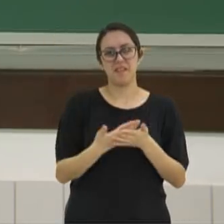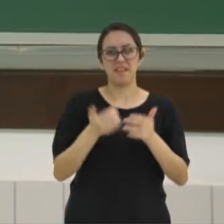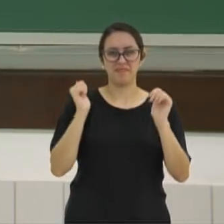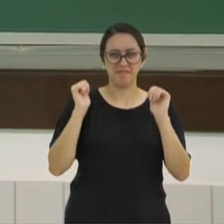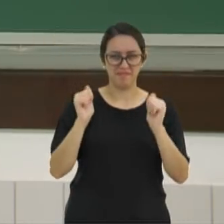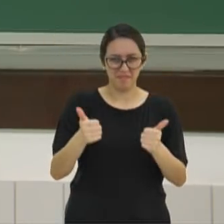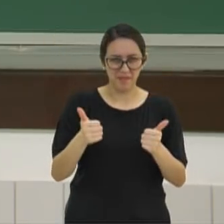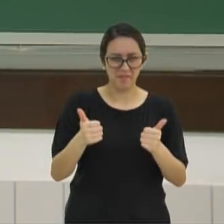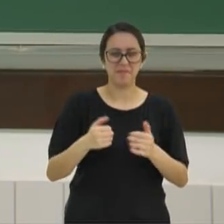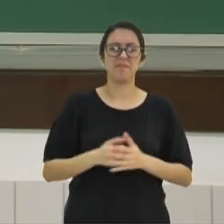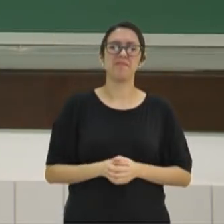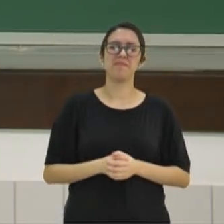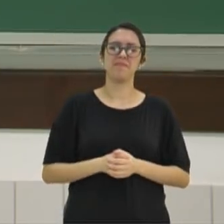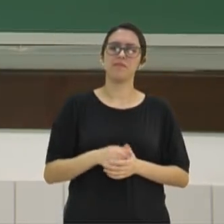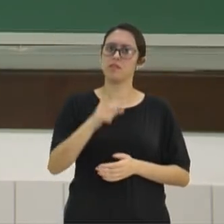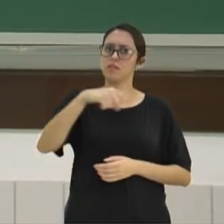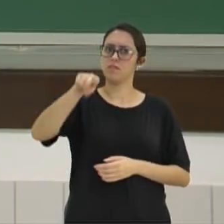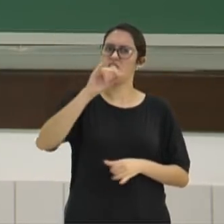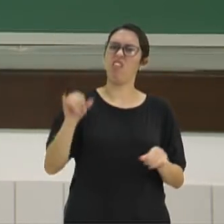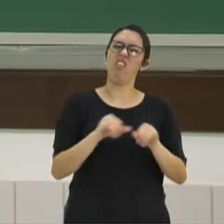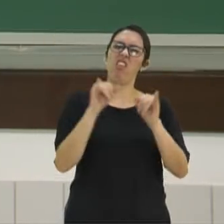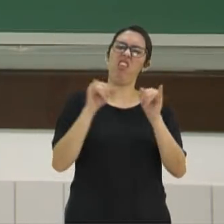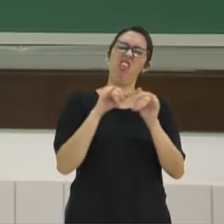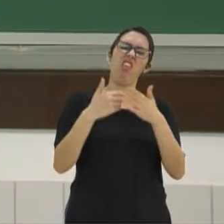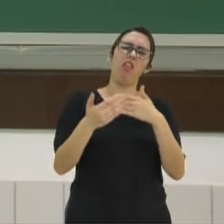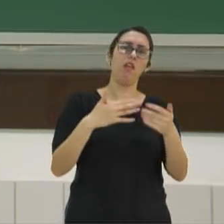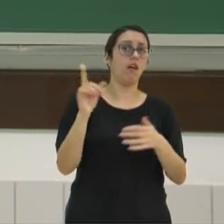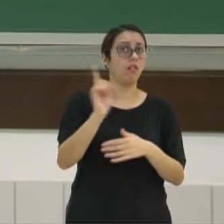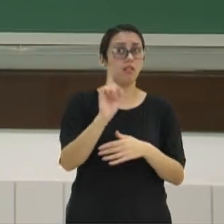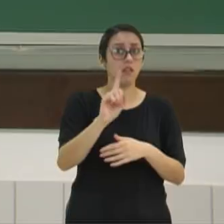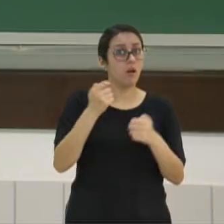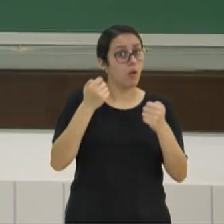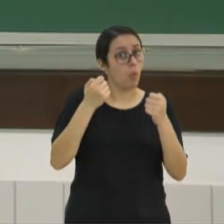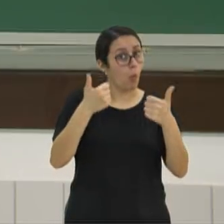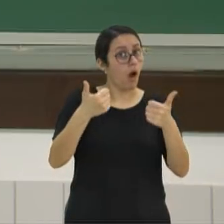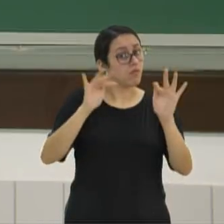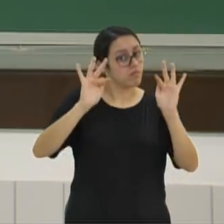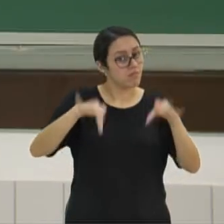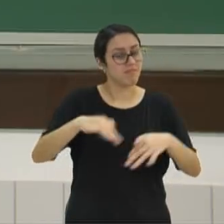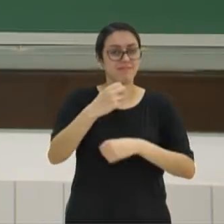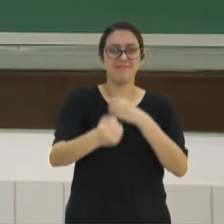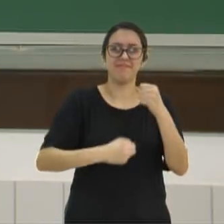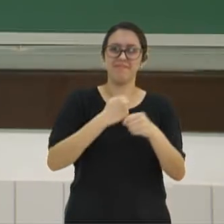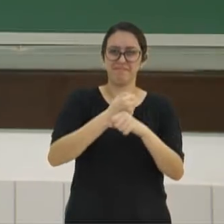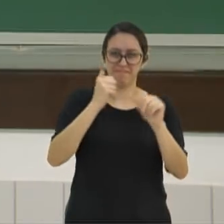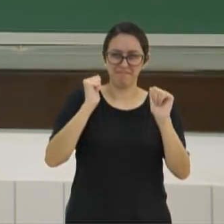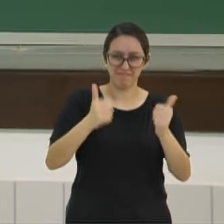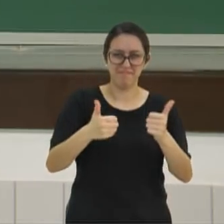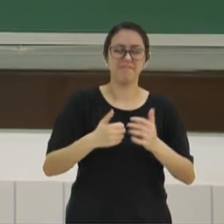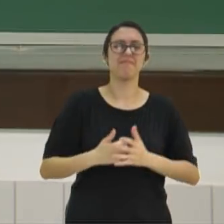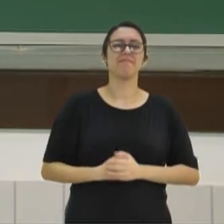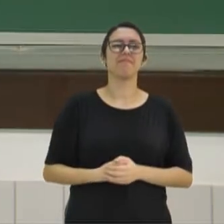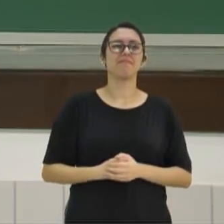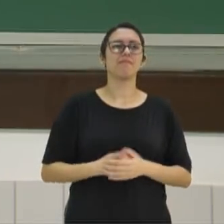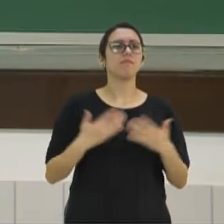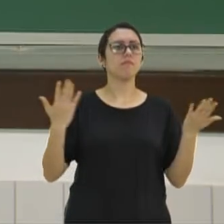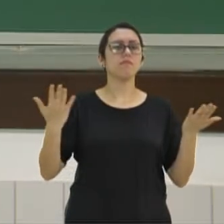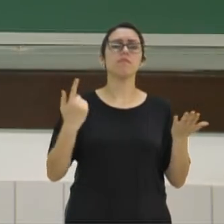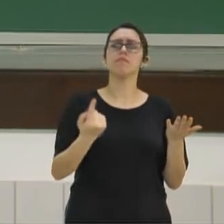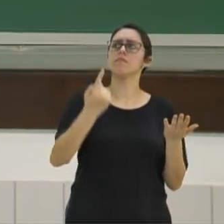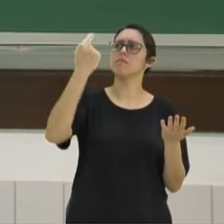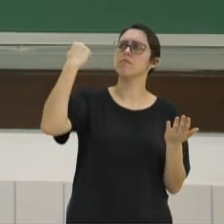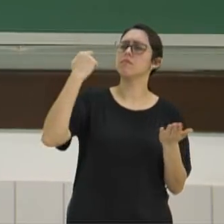tá ok? Não vamos marcar bobeira, falta pouco para terminar o ano letivo, tá bom? E o que nós estudamos na